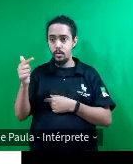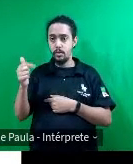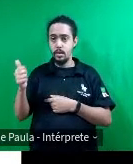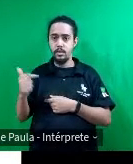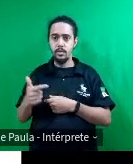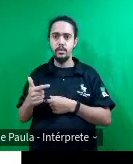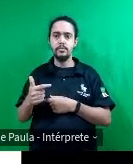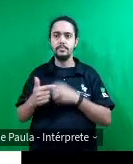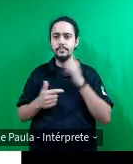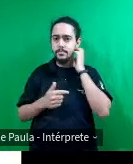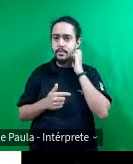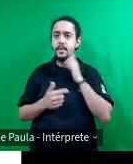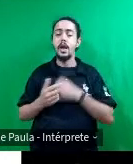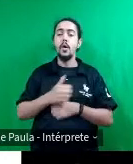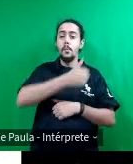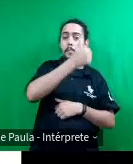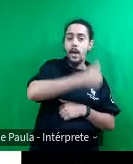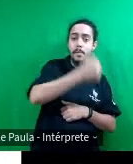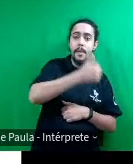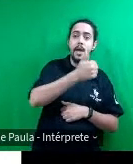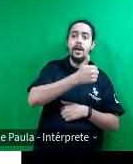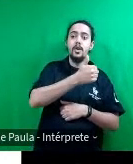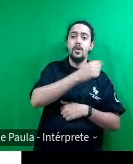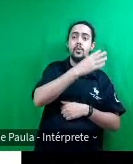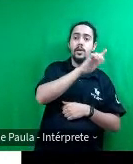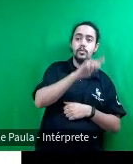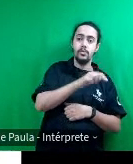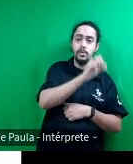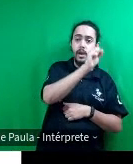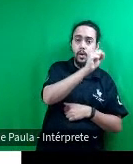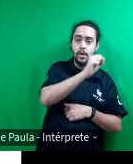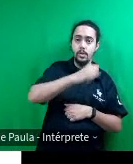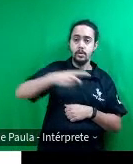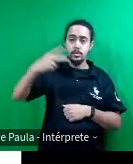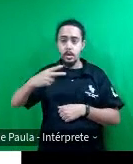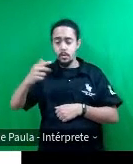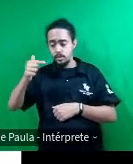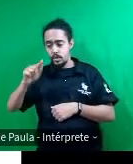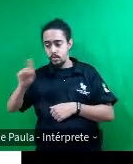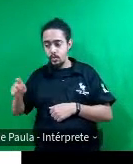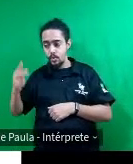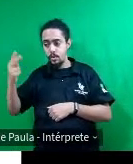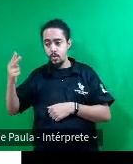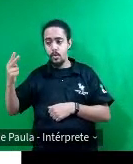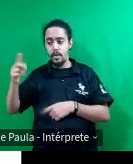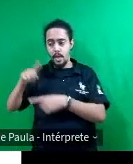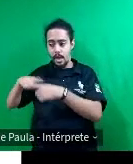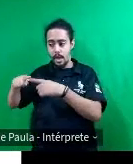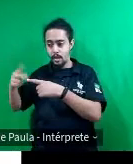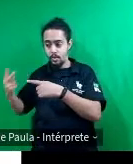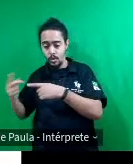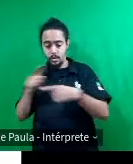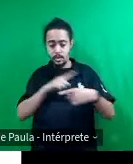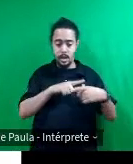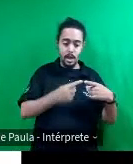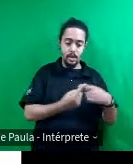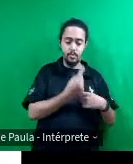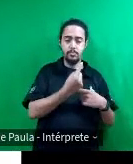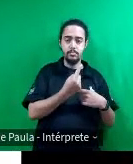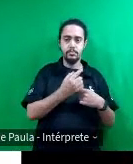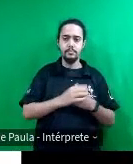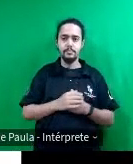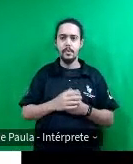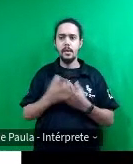4,8 desce nesse ramo, 7,2 desce nesse outro ramo. Perceba que a maior corrente,